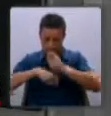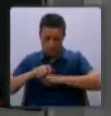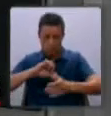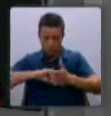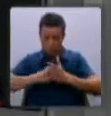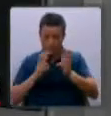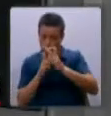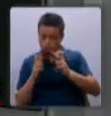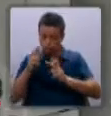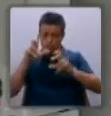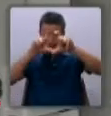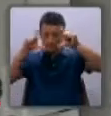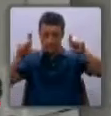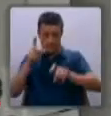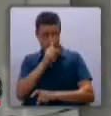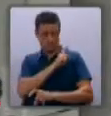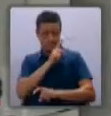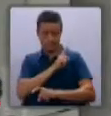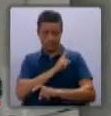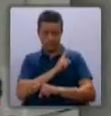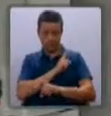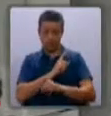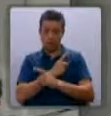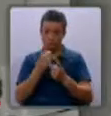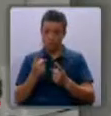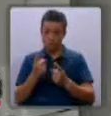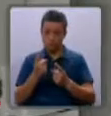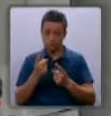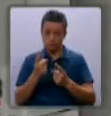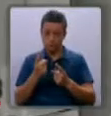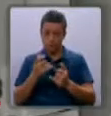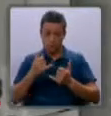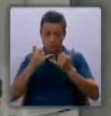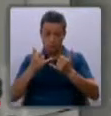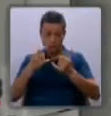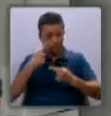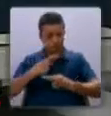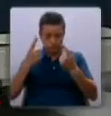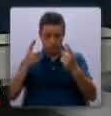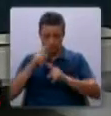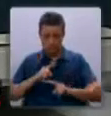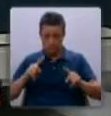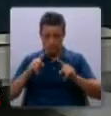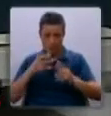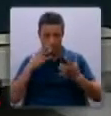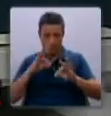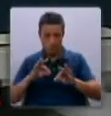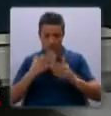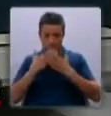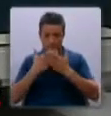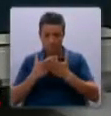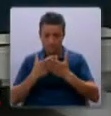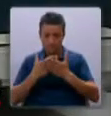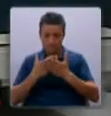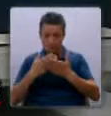aumentado para empresas e particulares. O verdadeiro motivo acaba por não ser divulgado. Normalmente pedem-me cofres para guardar